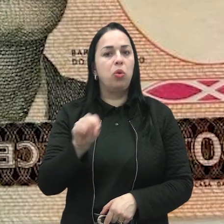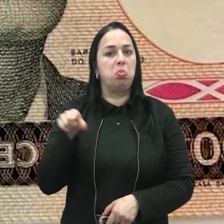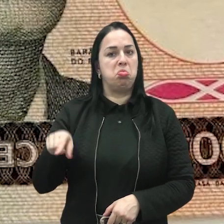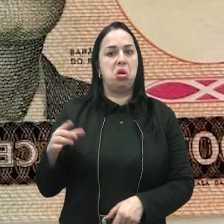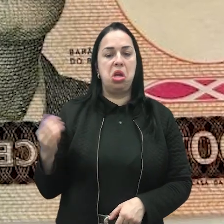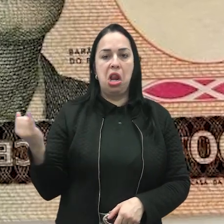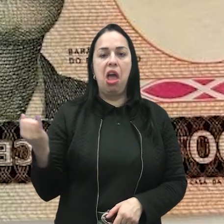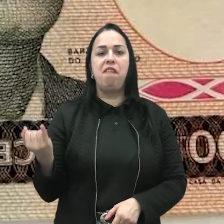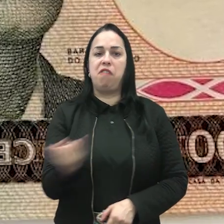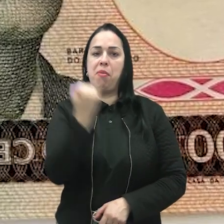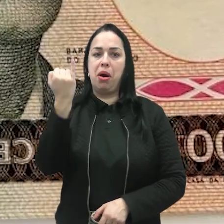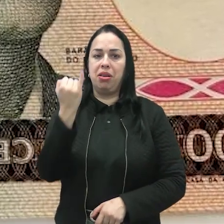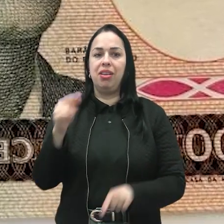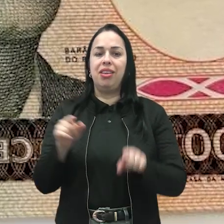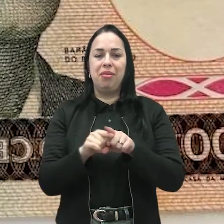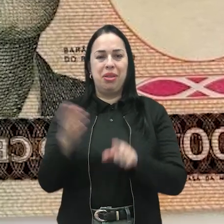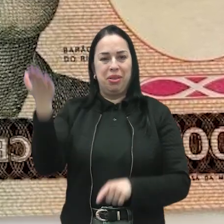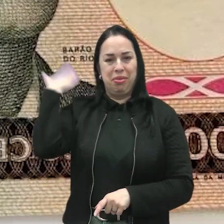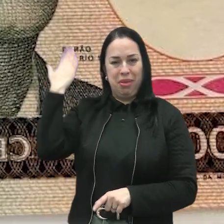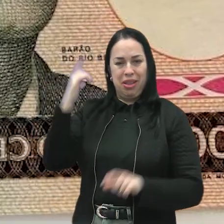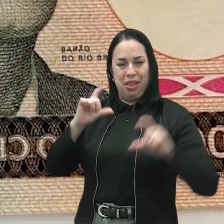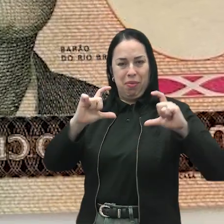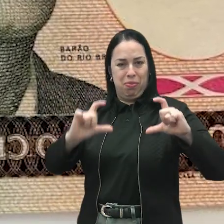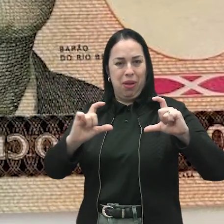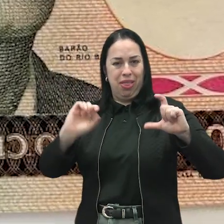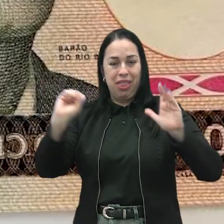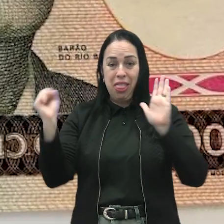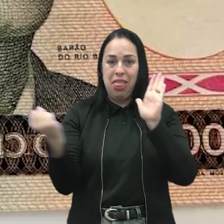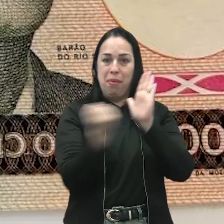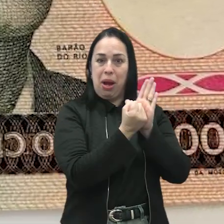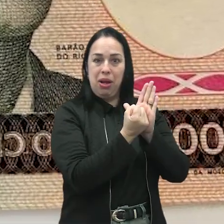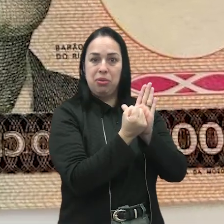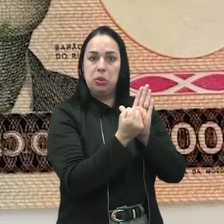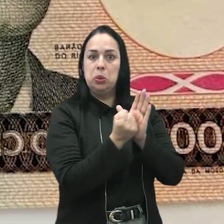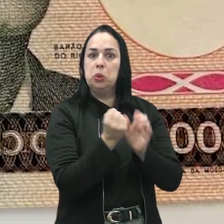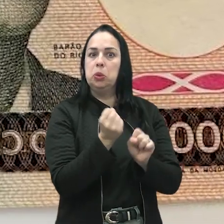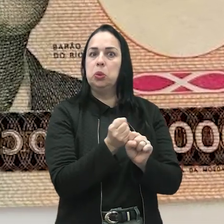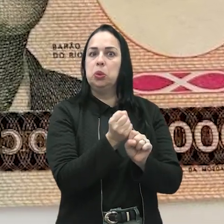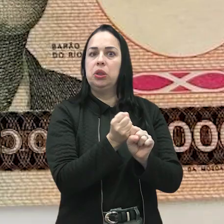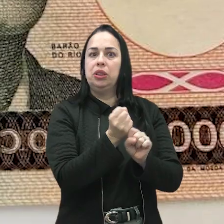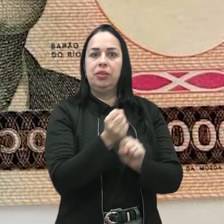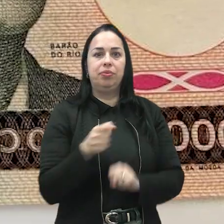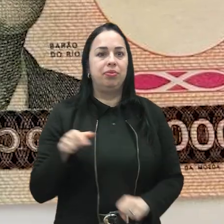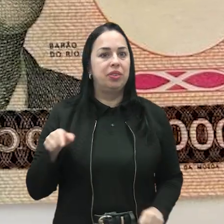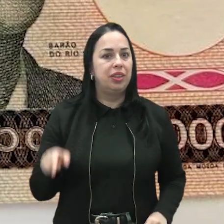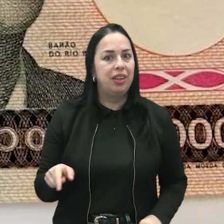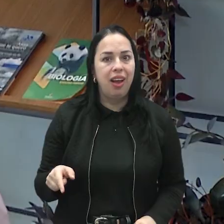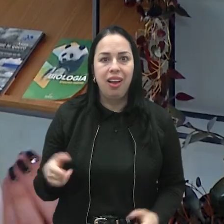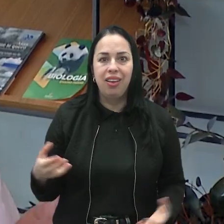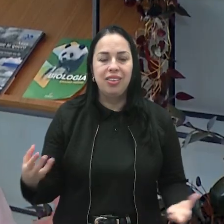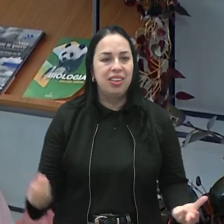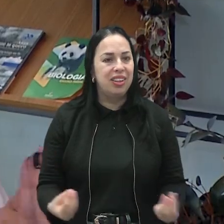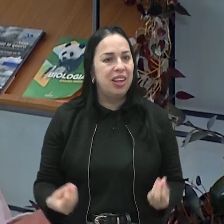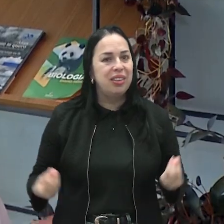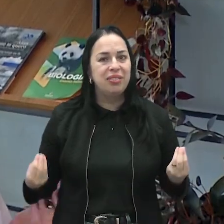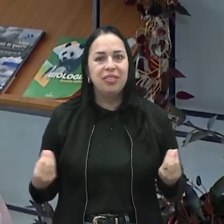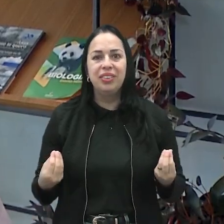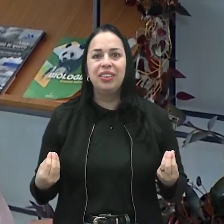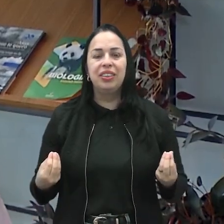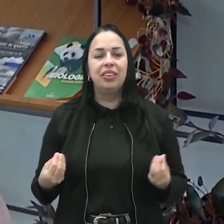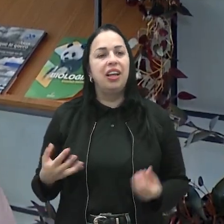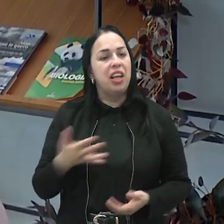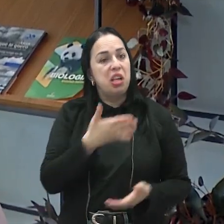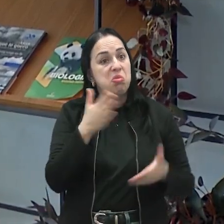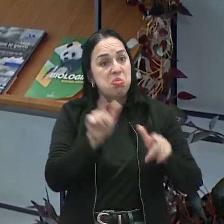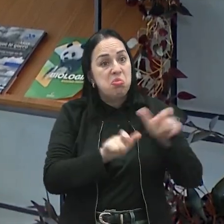tão importante que o rosto estampou a antiga nota de 1.000 cruzeiros durante anos. Ele foi visto como